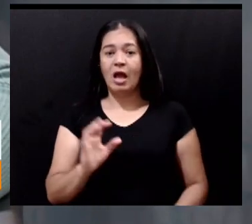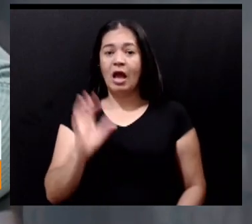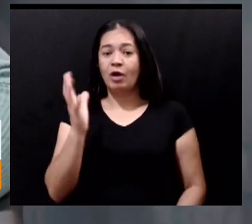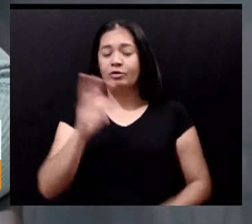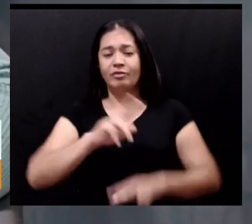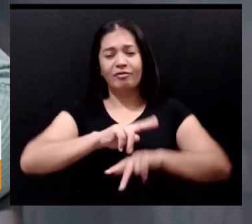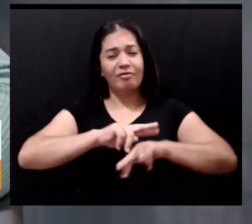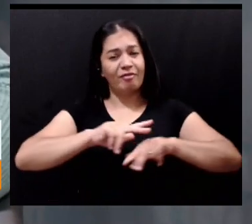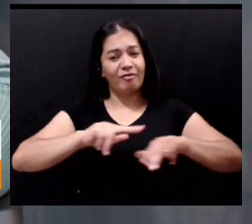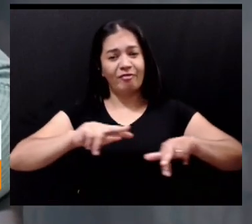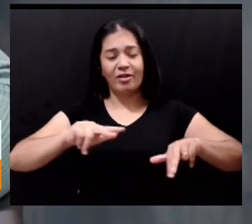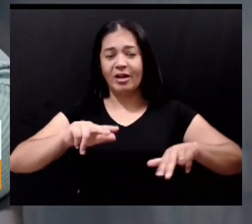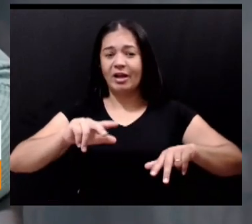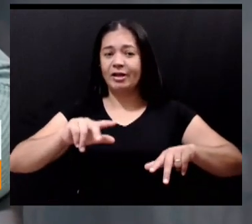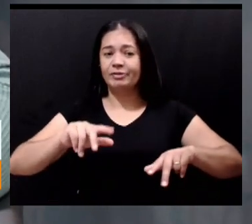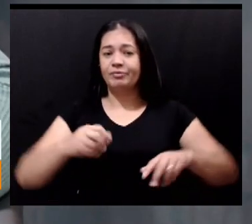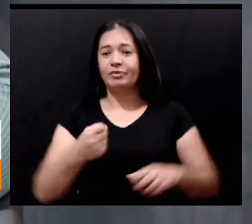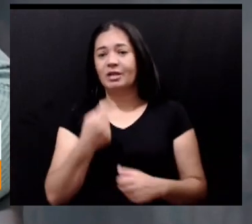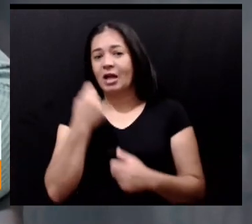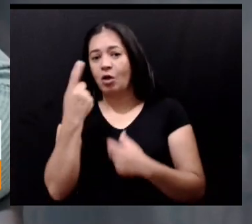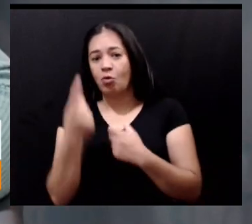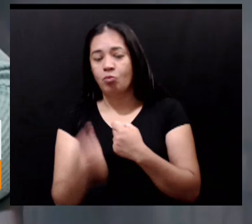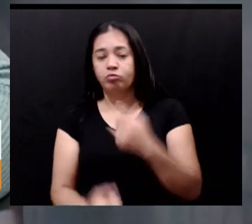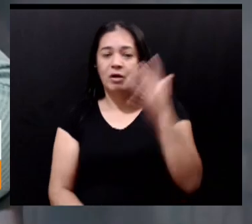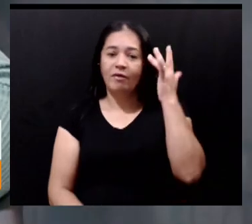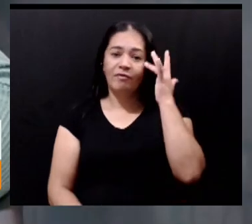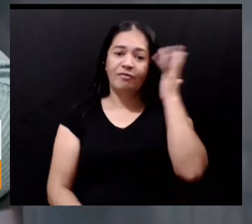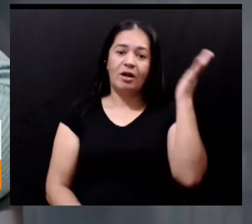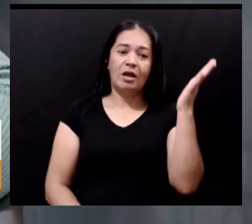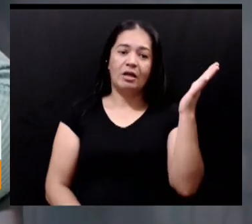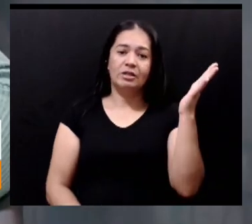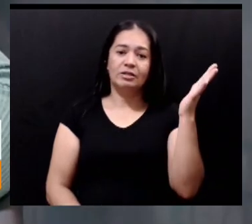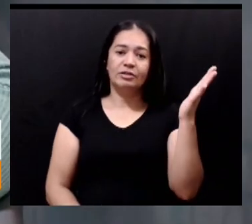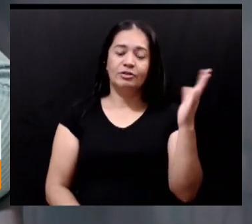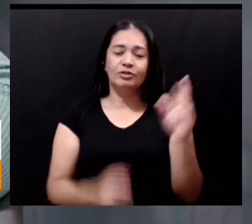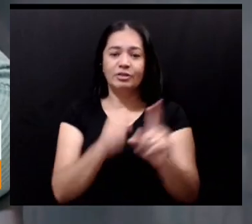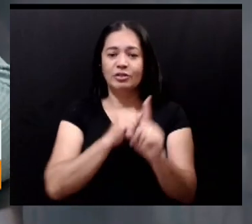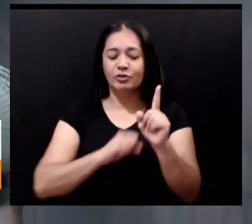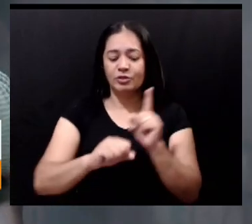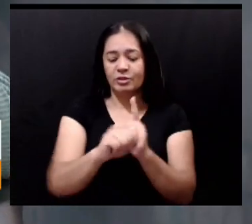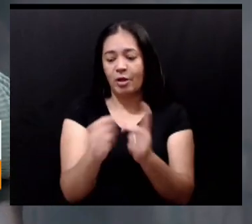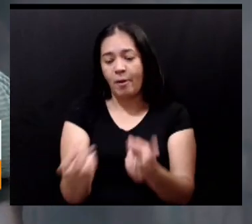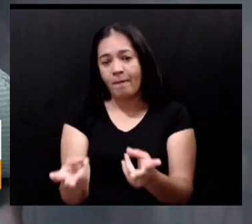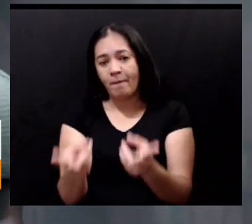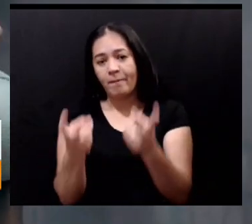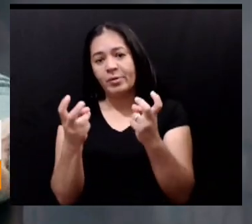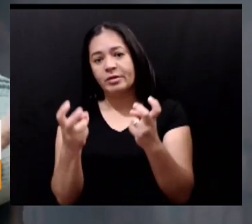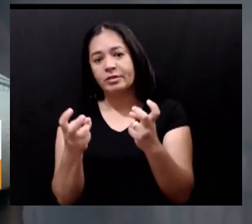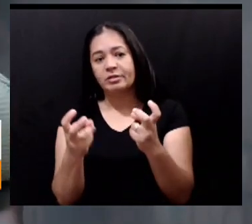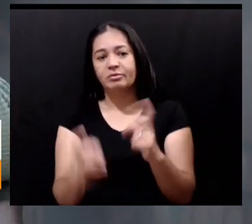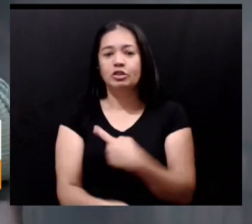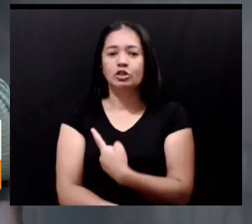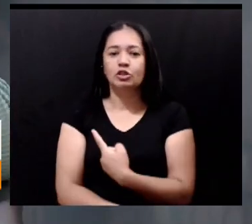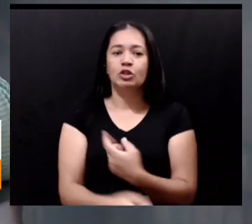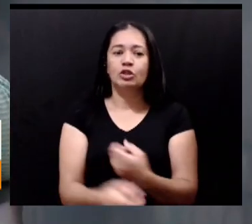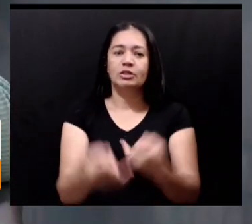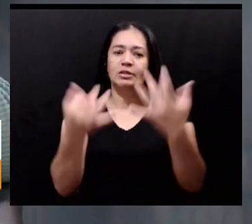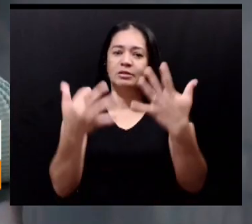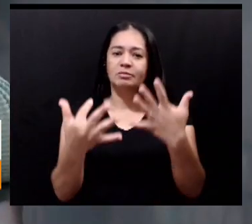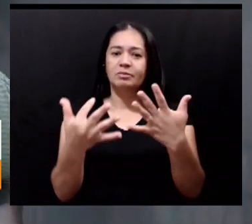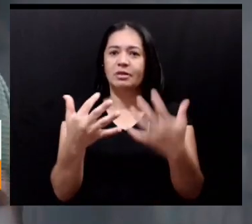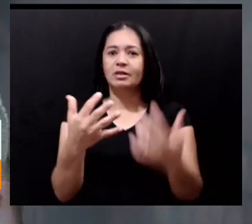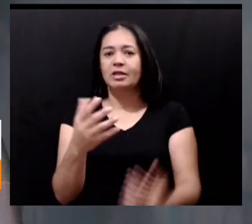são mais fáceis de serem reconhecidos pela sociedade, então, quando a gente fala de uma perda de uma avó, de um